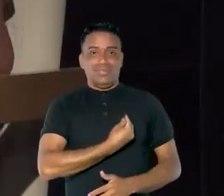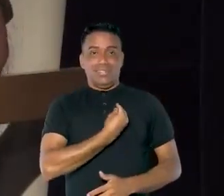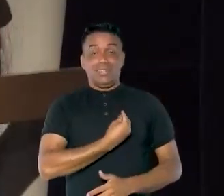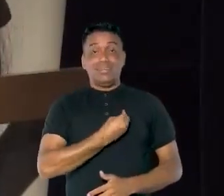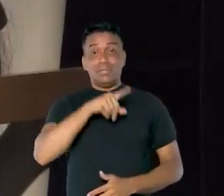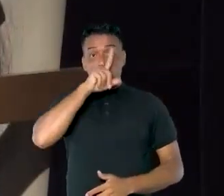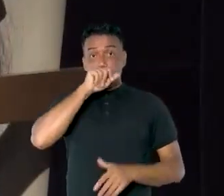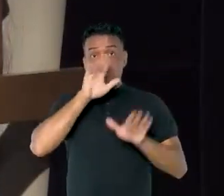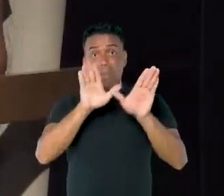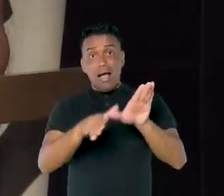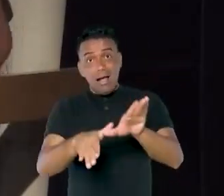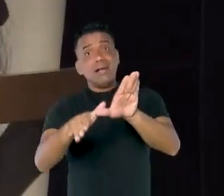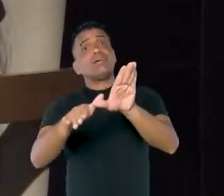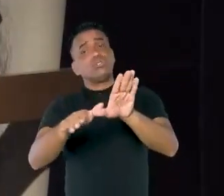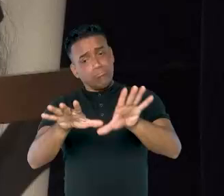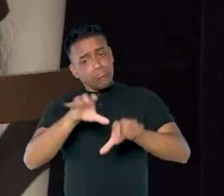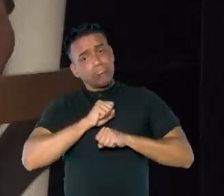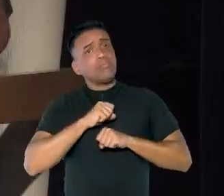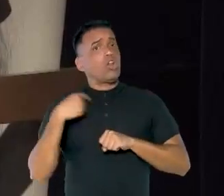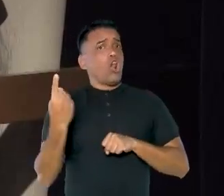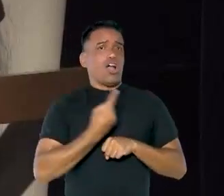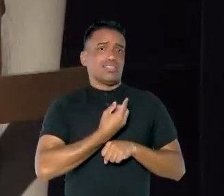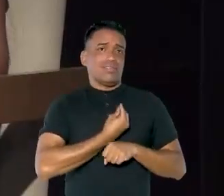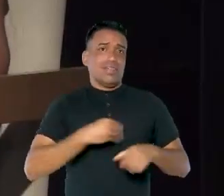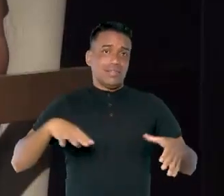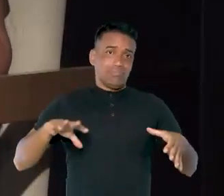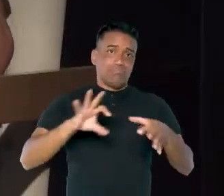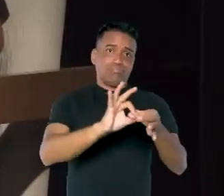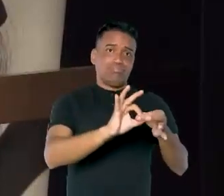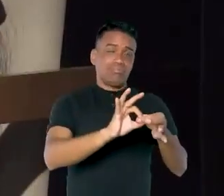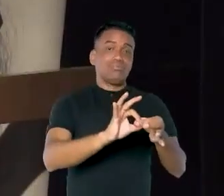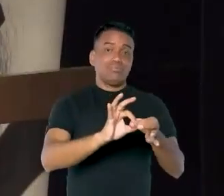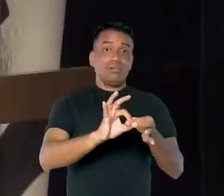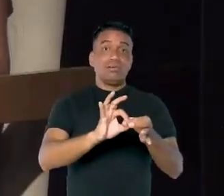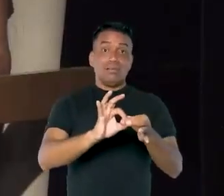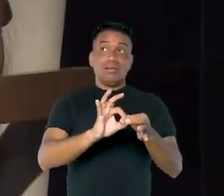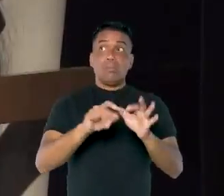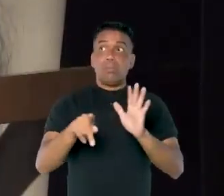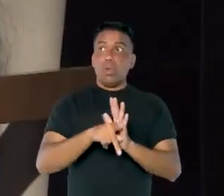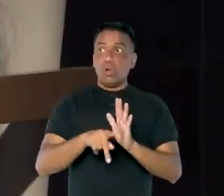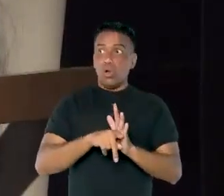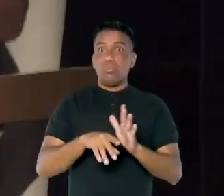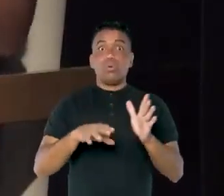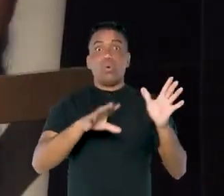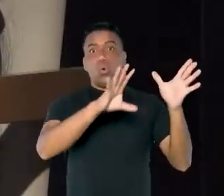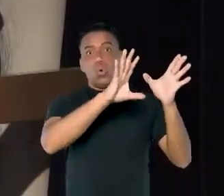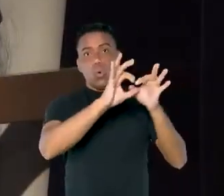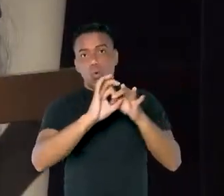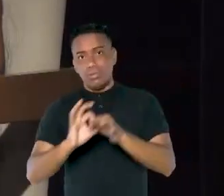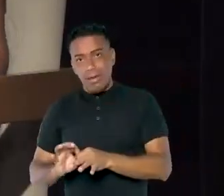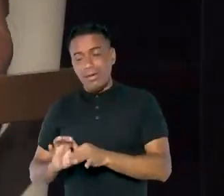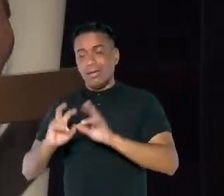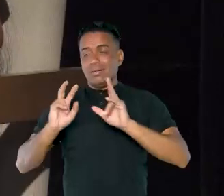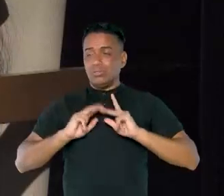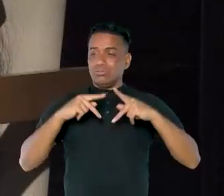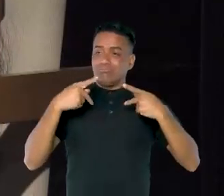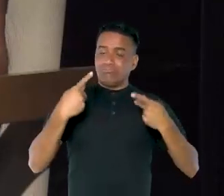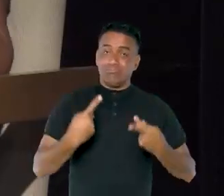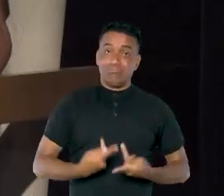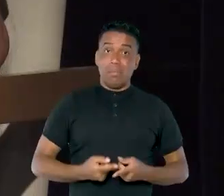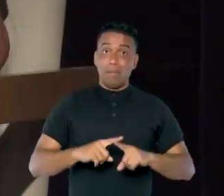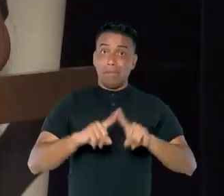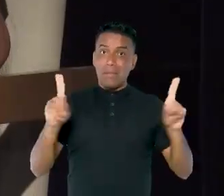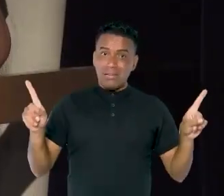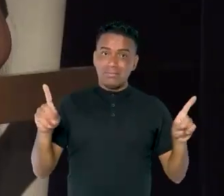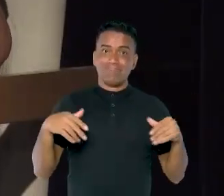parte da nossa vida. A gente está falando que eles também, né, fazem parte do nosso contexto como ser humano, mas